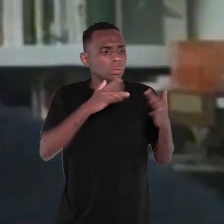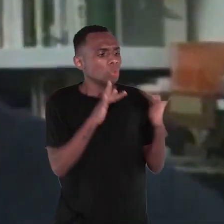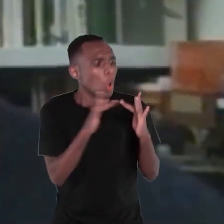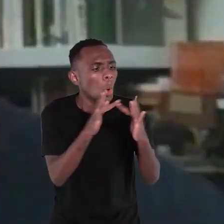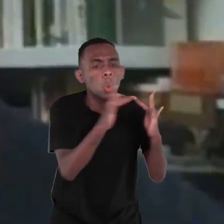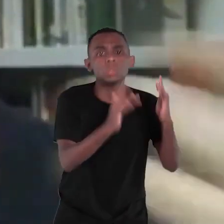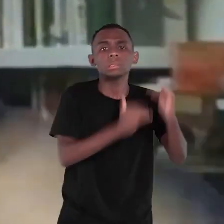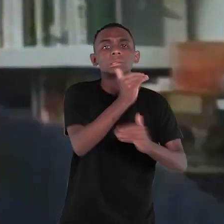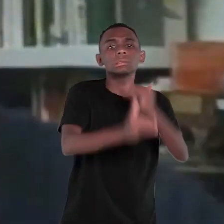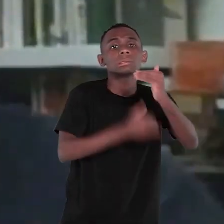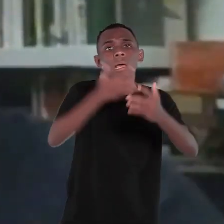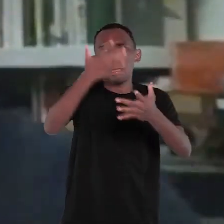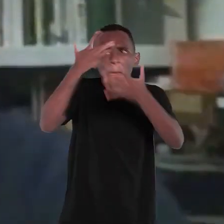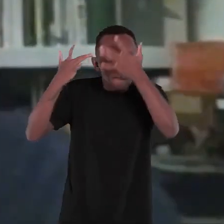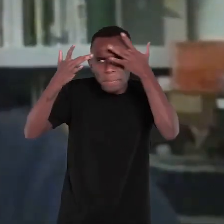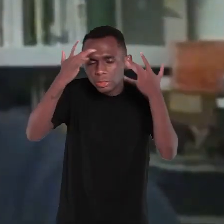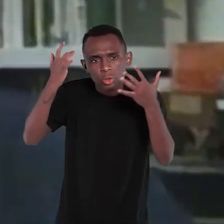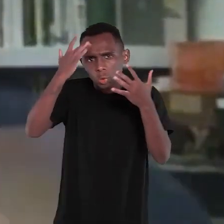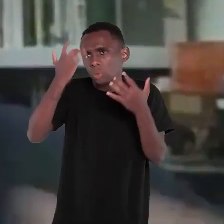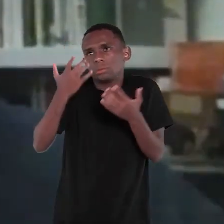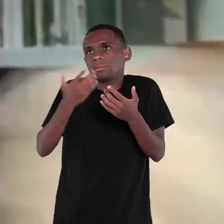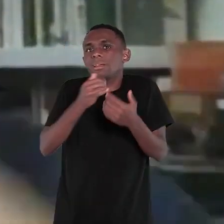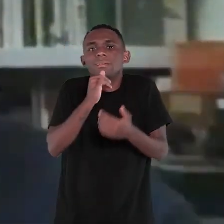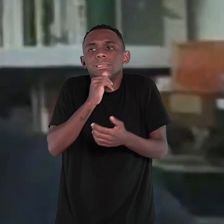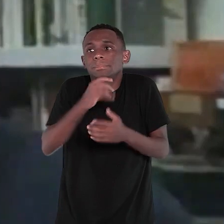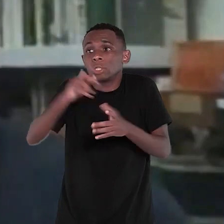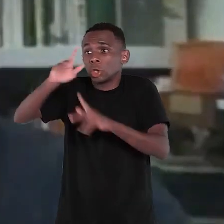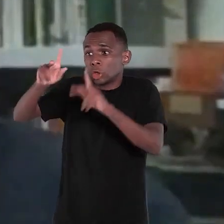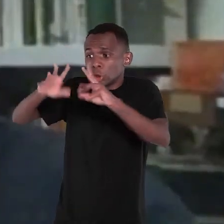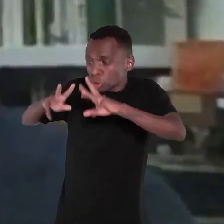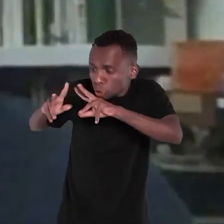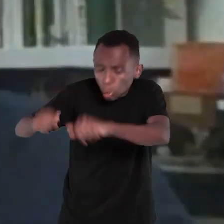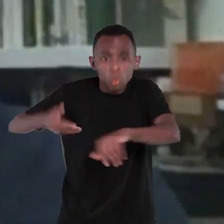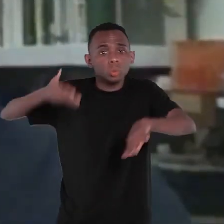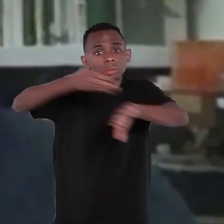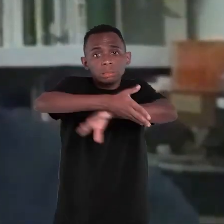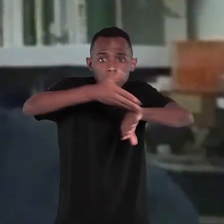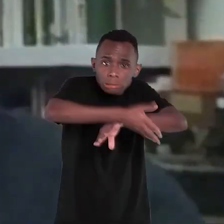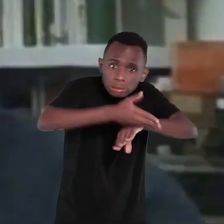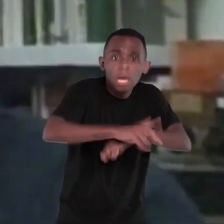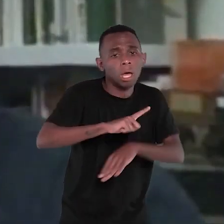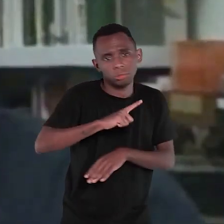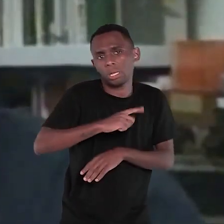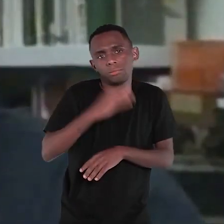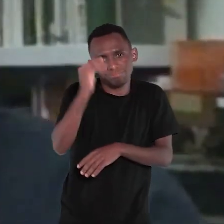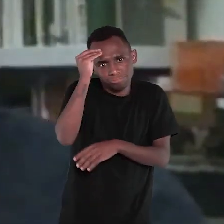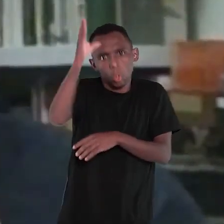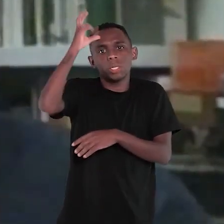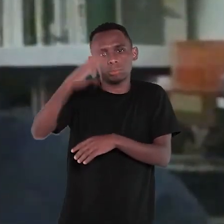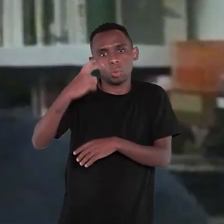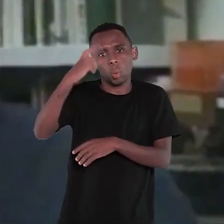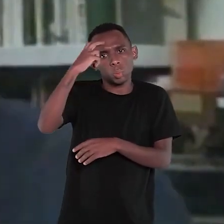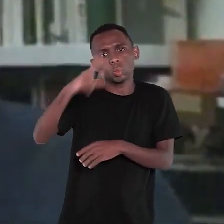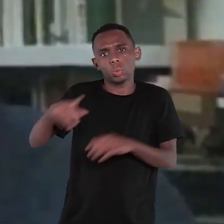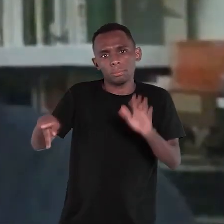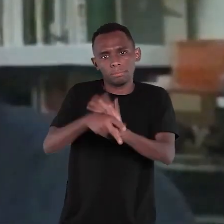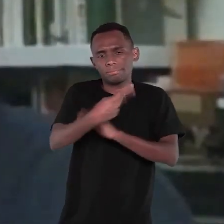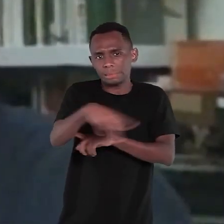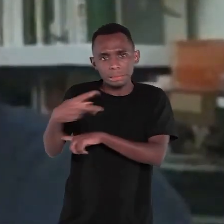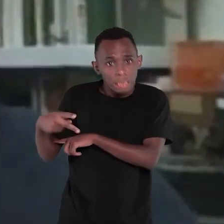onde pessoas que carregam cultura, todo mundo que entra na biblioteca tem conhecimento, tem algum